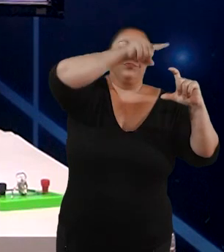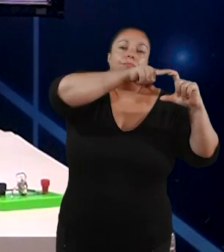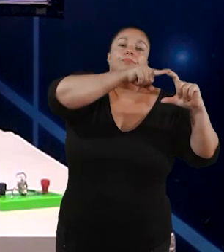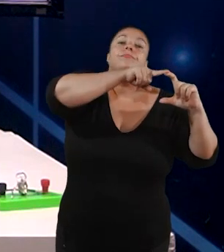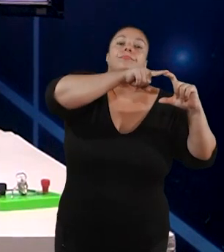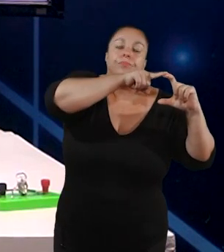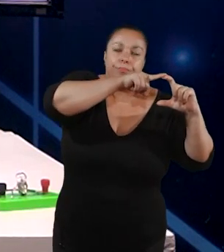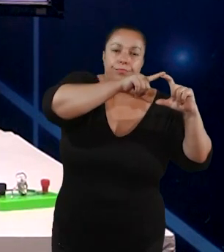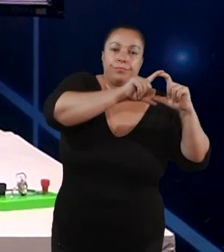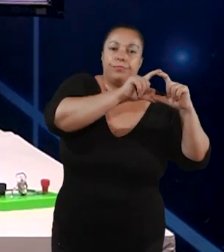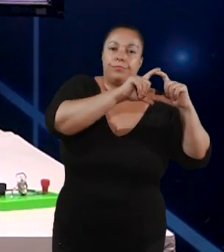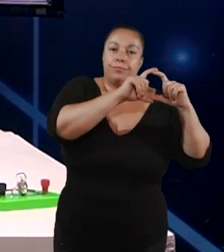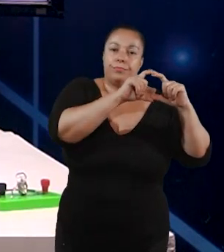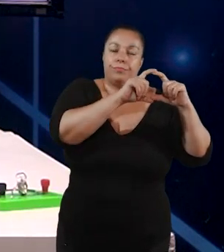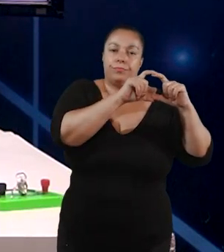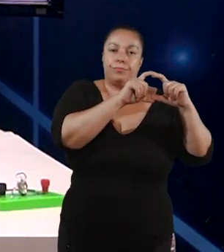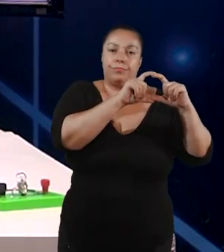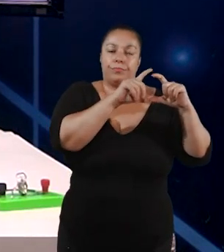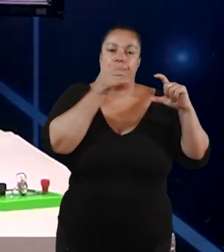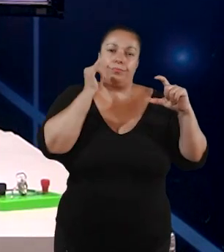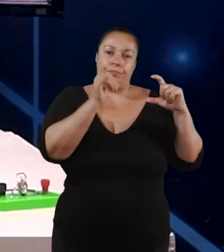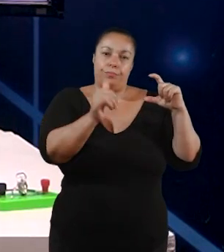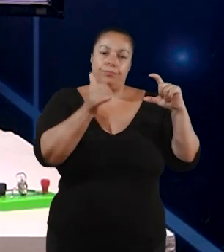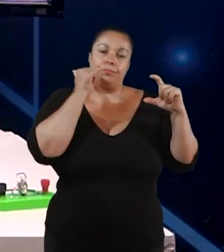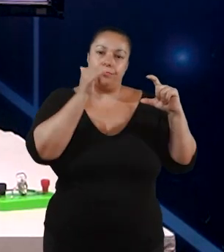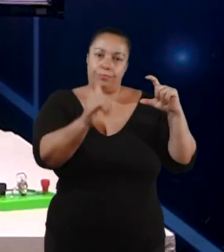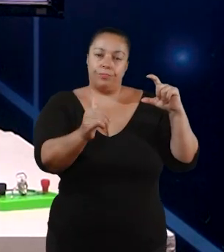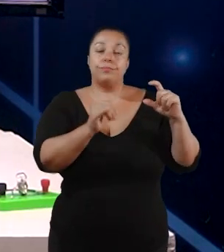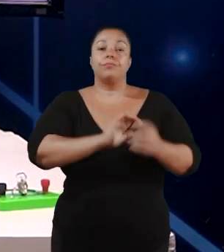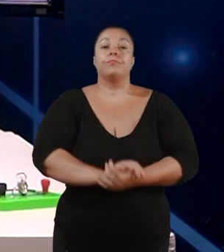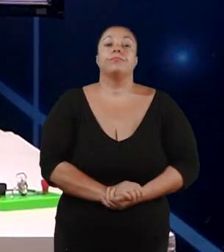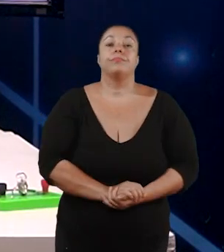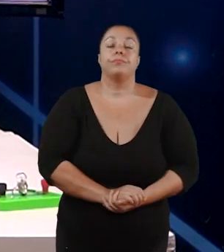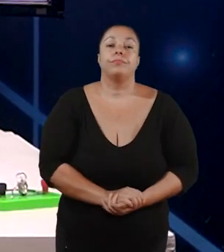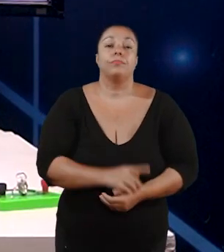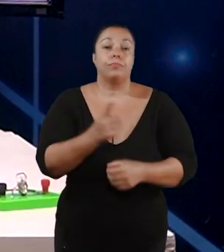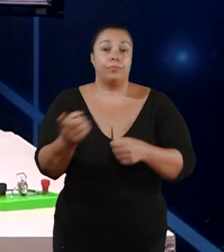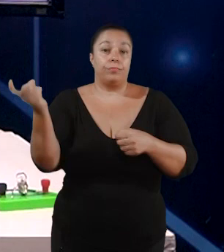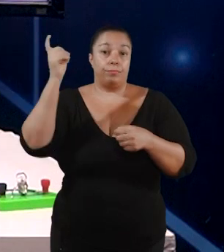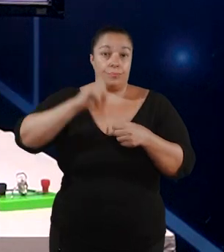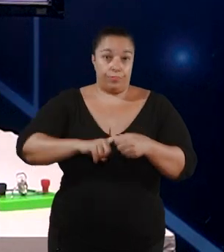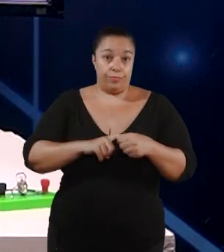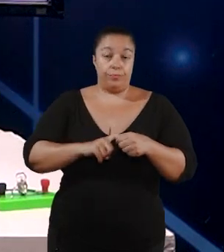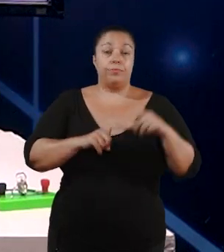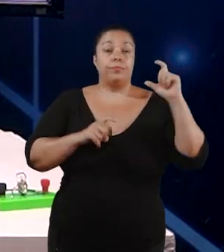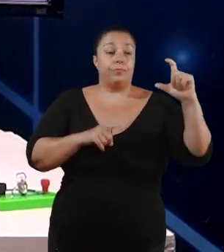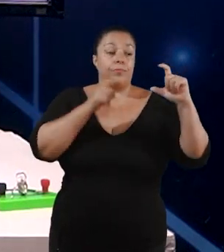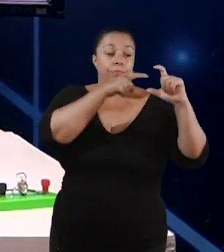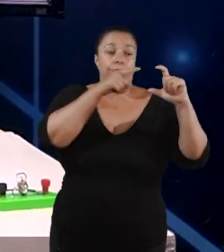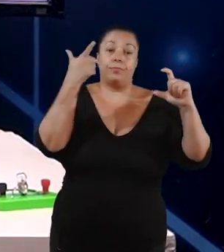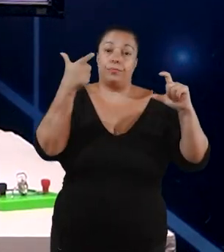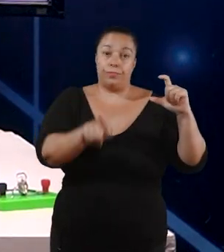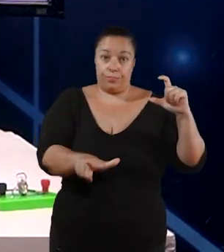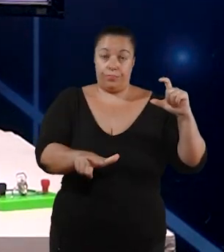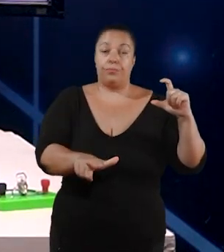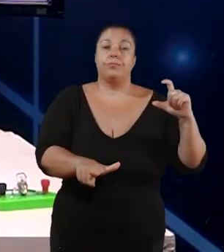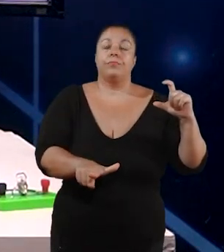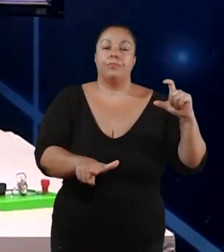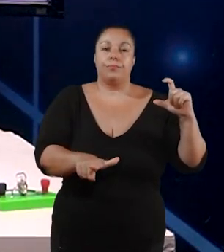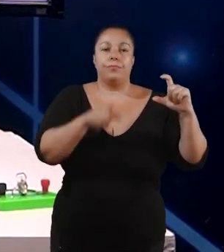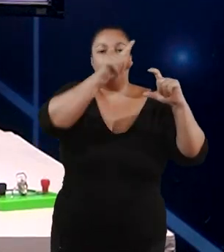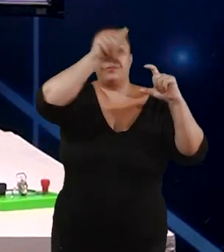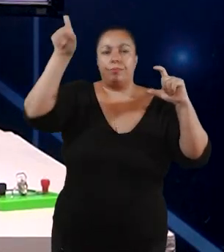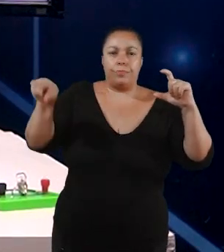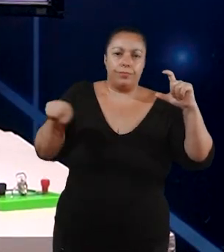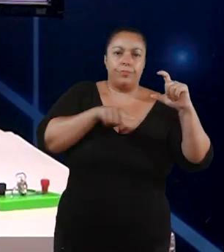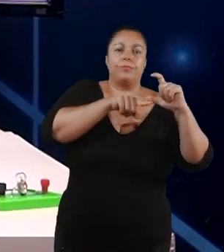fechada para correr a corrente elétrica e voltando na pilha de novo. E esse circuito é infinito.